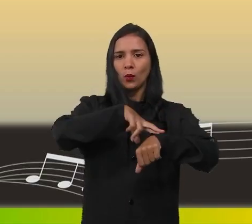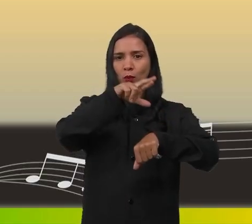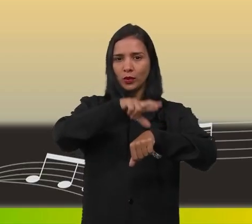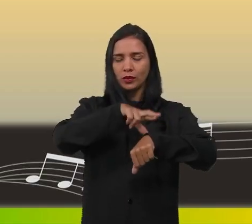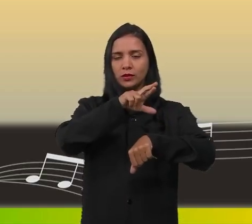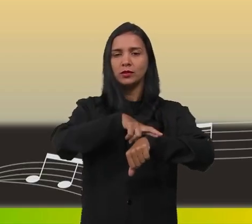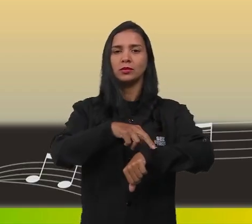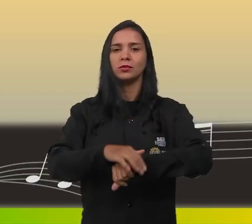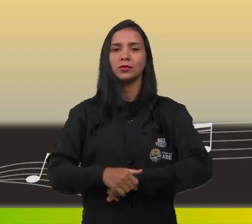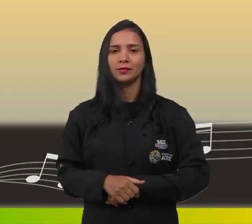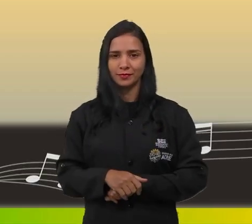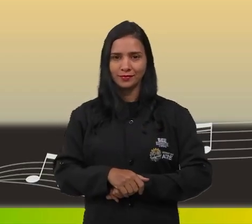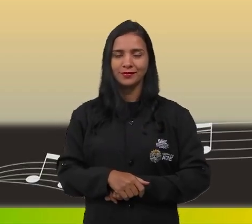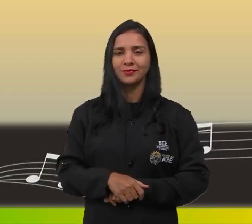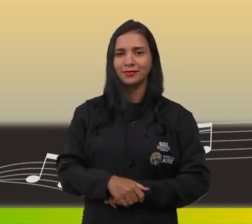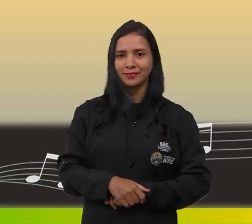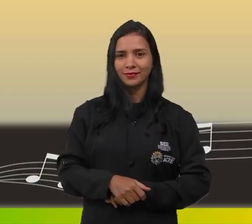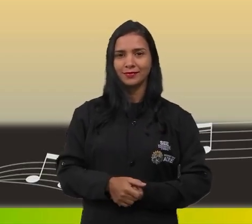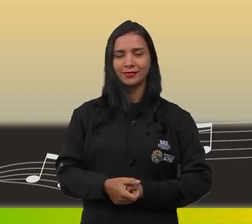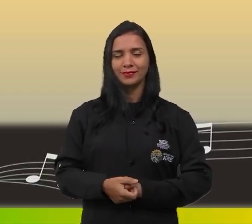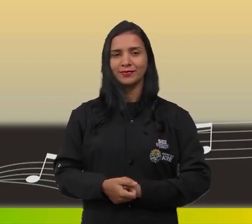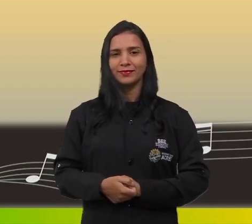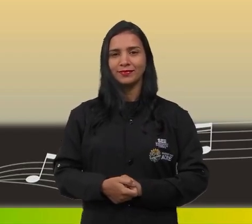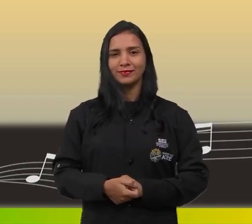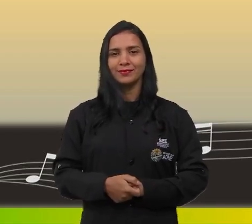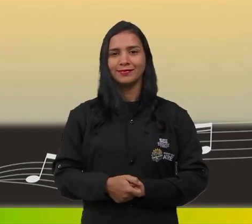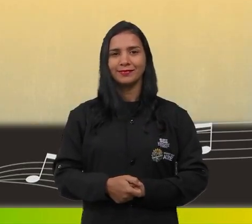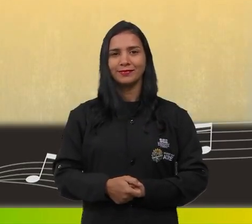o ritmo da música.